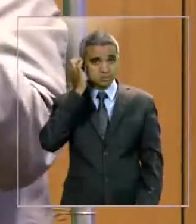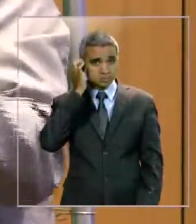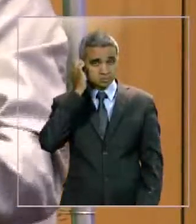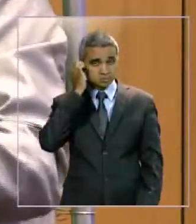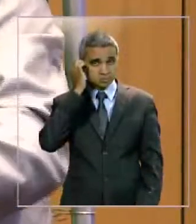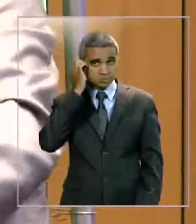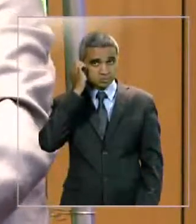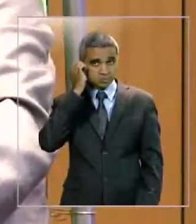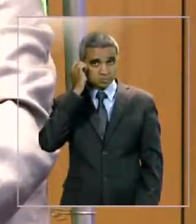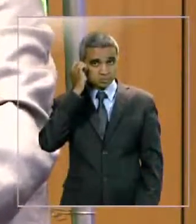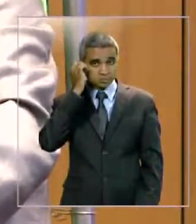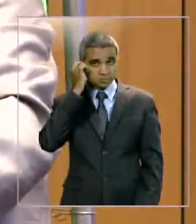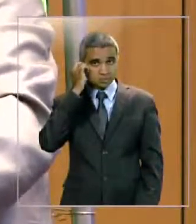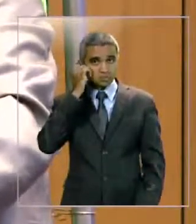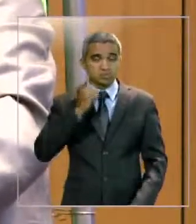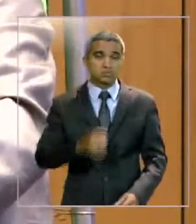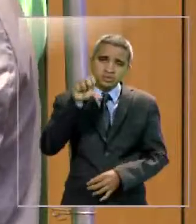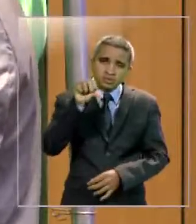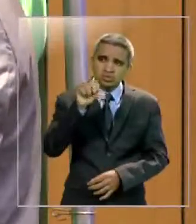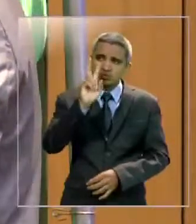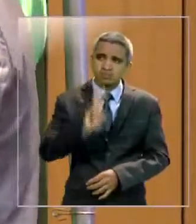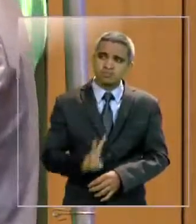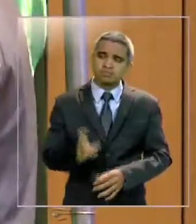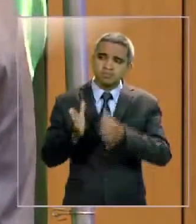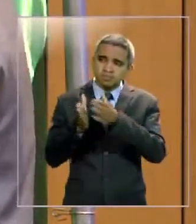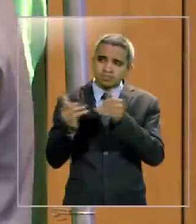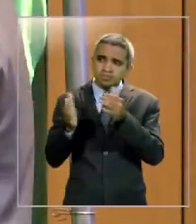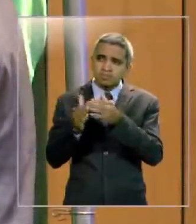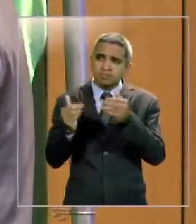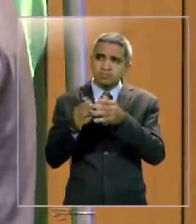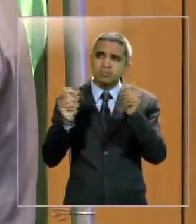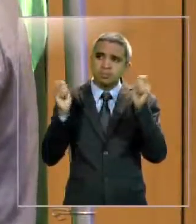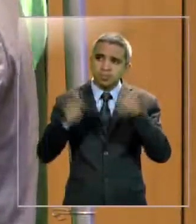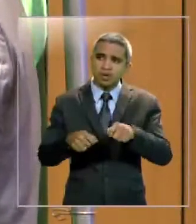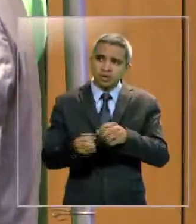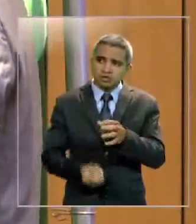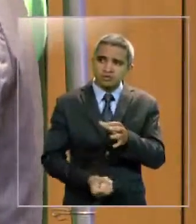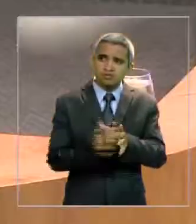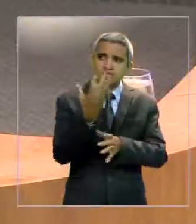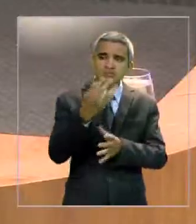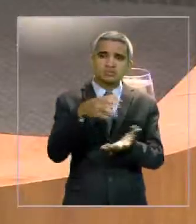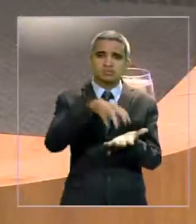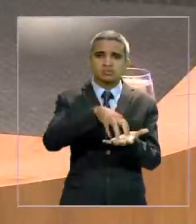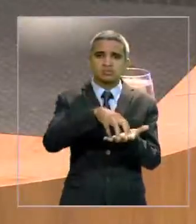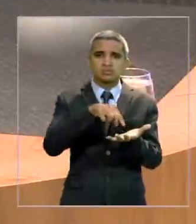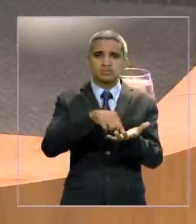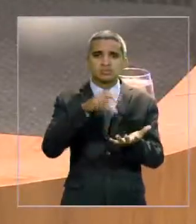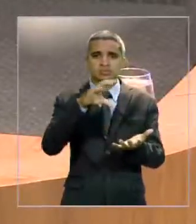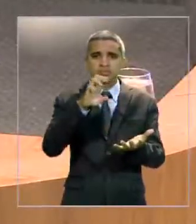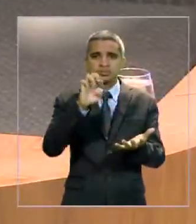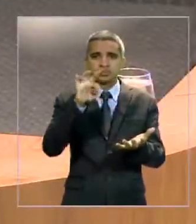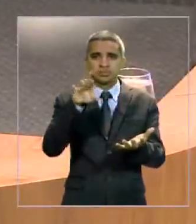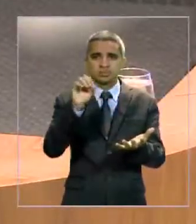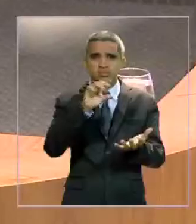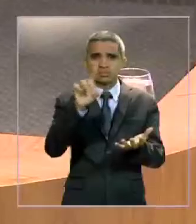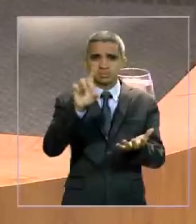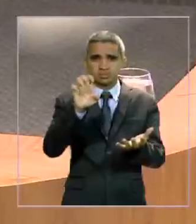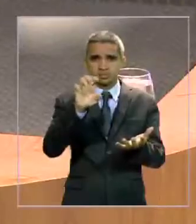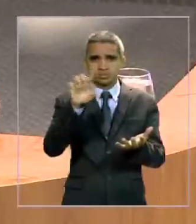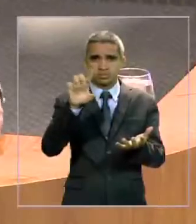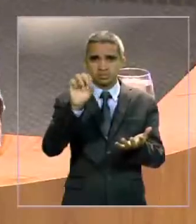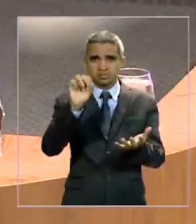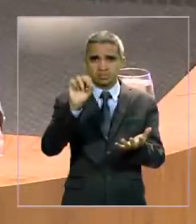verdade. E fiz essa denúncia no dia 7 de abril de 2015. Durante todo o ano de 2015 até aqui, pontuei